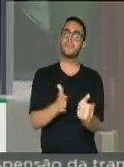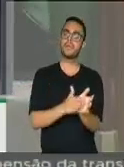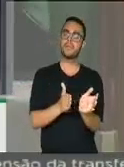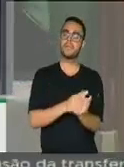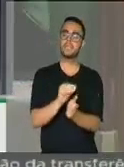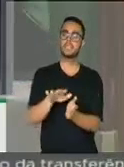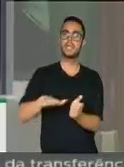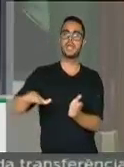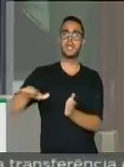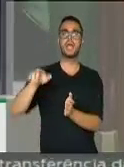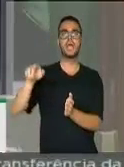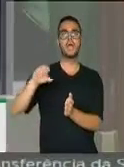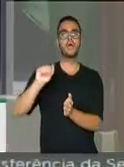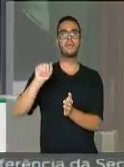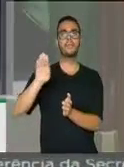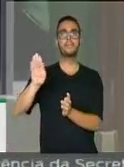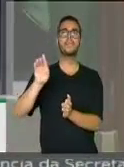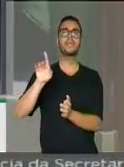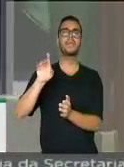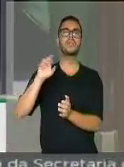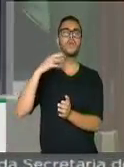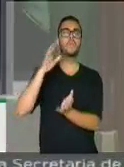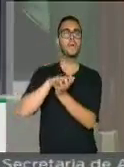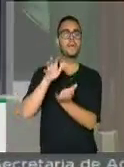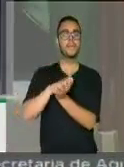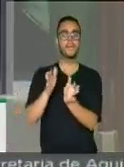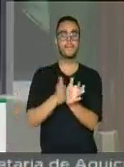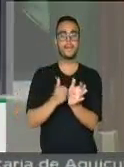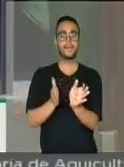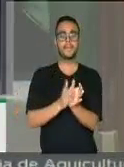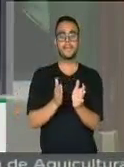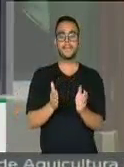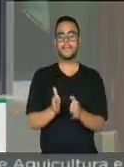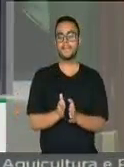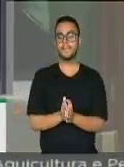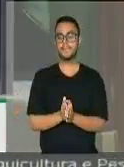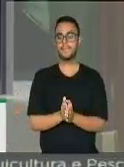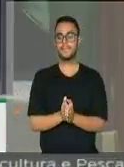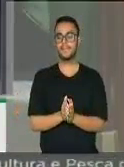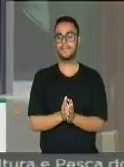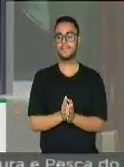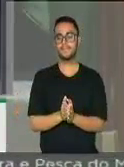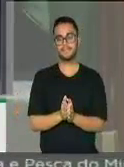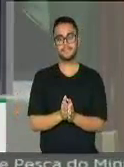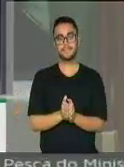seccional da OAB de Pernambuco. Parabéns e muito obrigado, deputado.